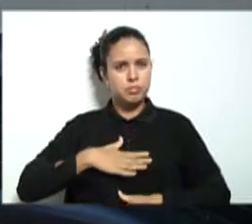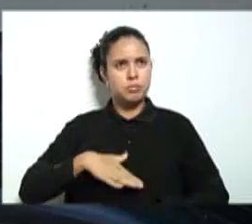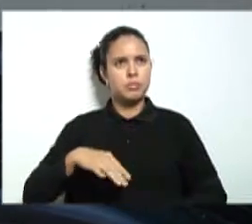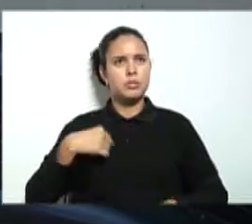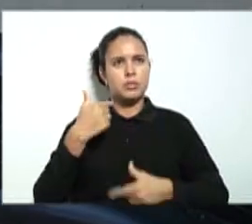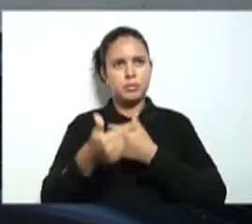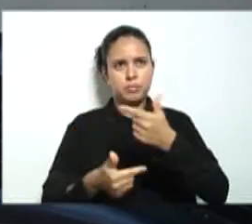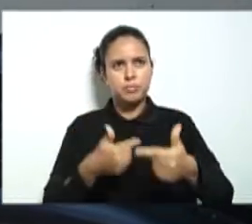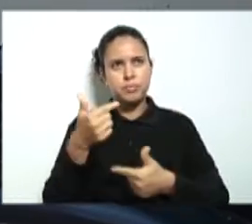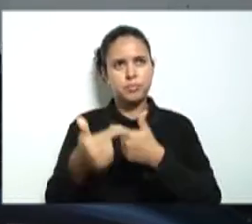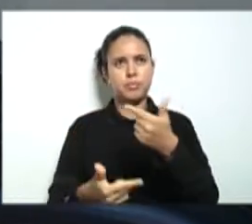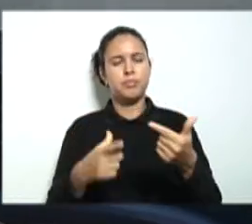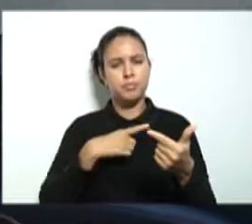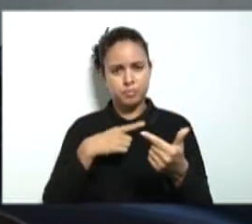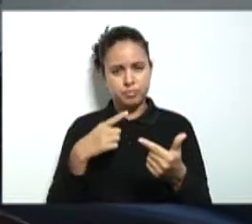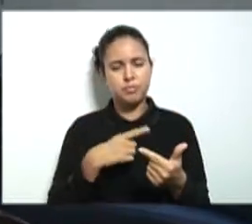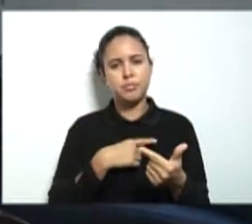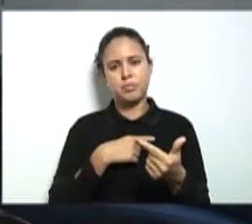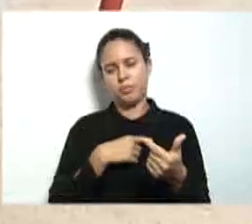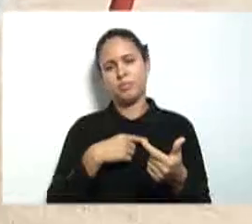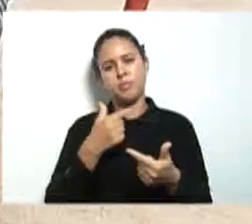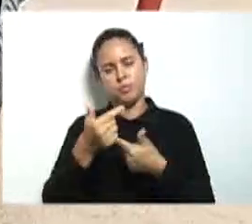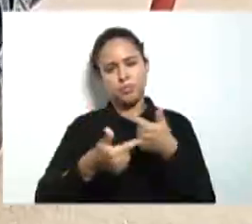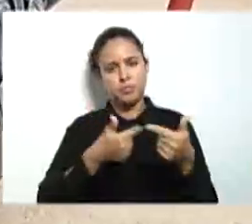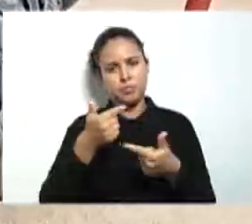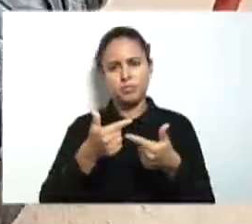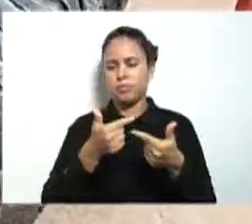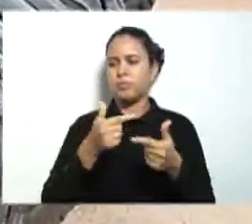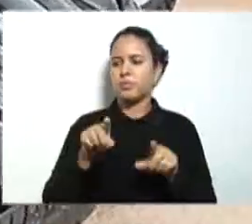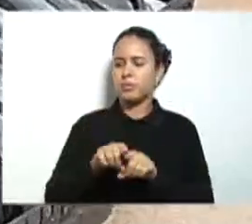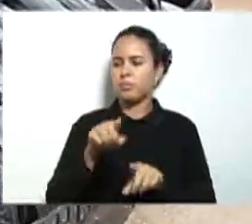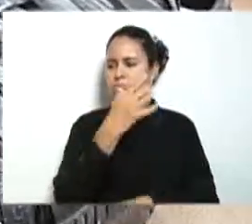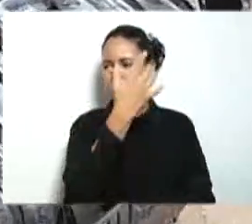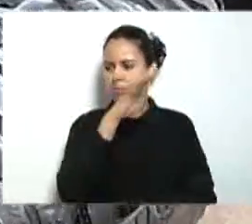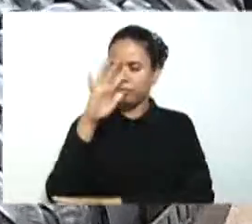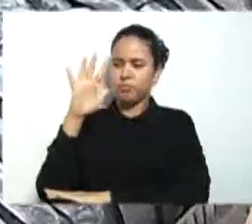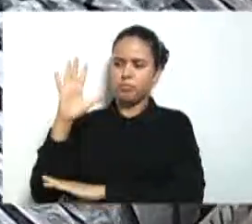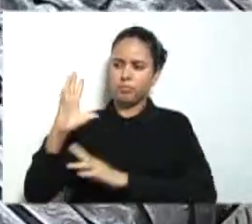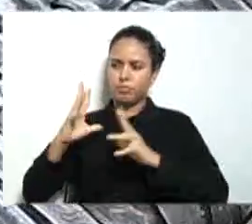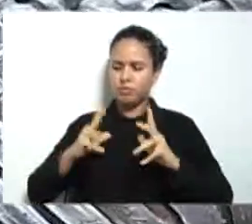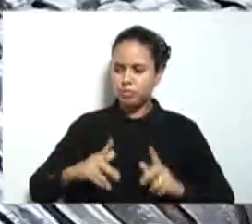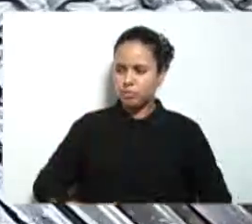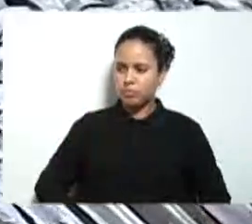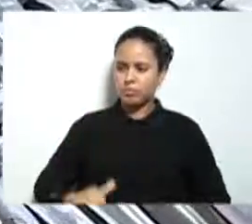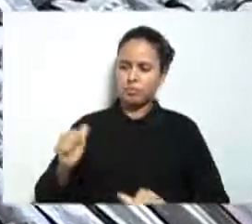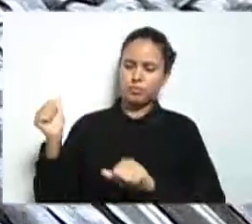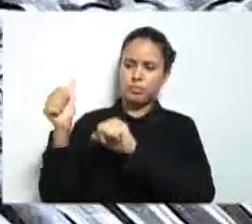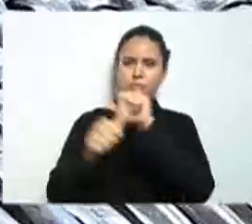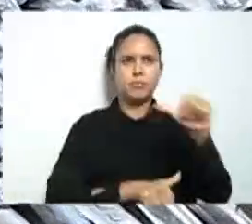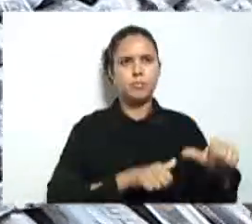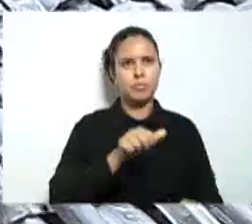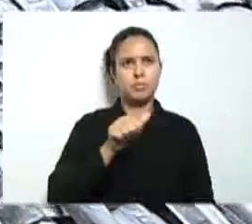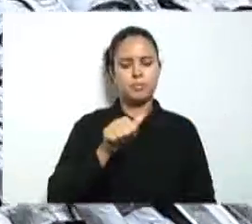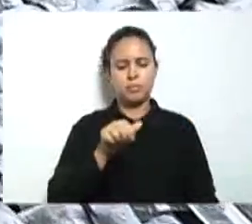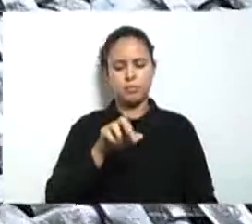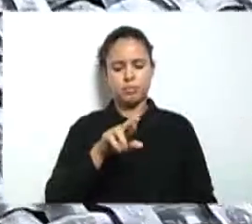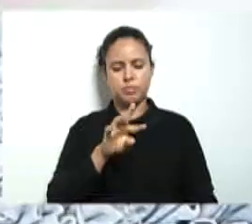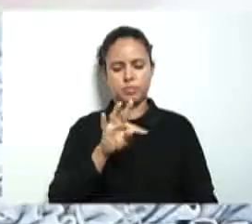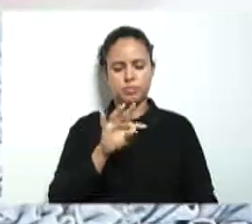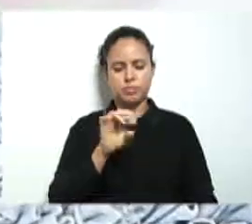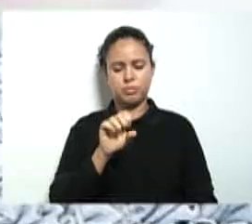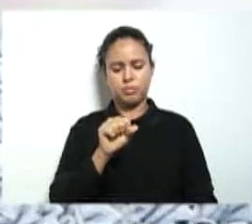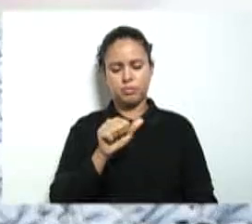e exerço a atividade de reciclagem de pneu, tirando esses materiais que poderiam estar poluindo o meio ambiente, estou transformando em artesanato e futuramente gerando a fonte de